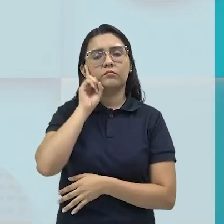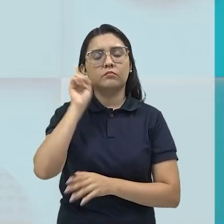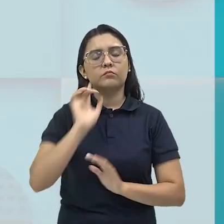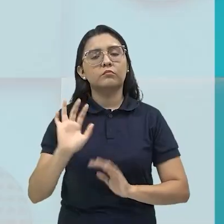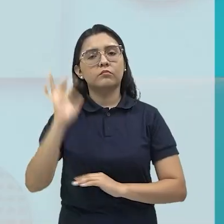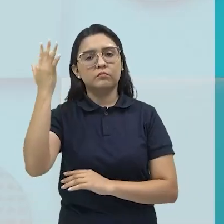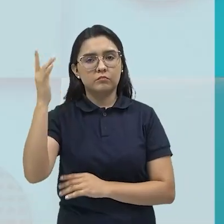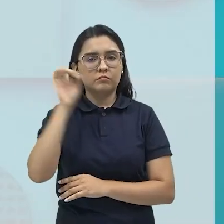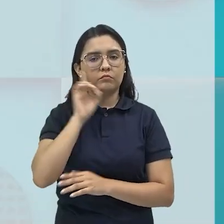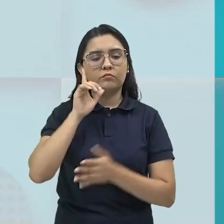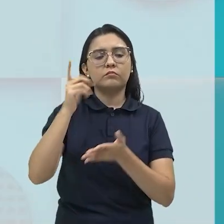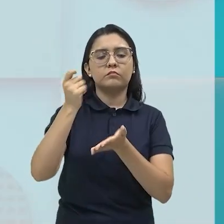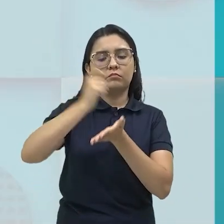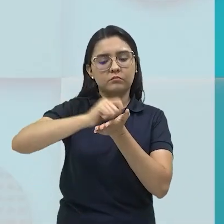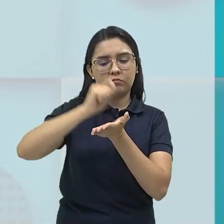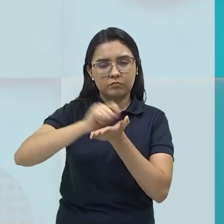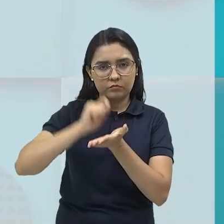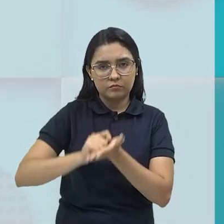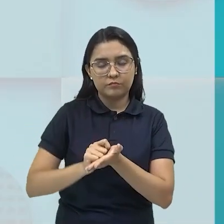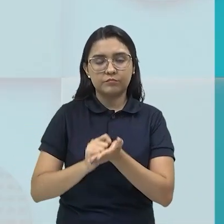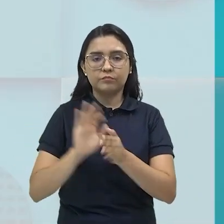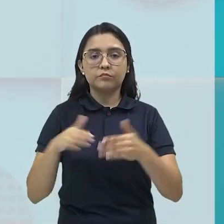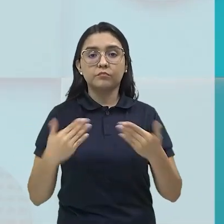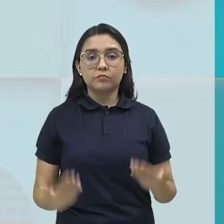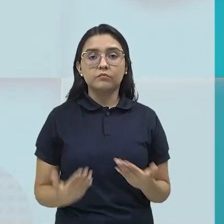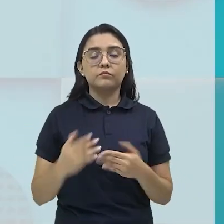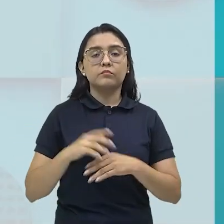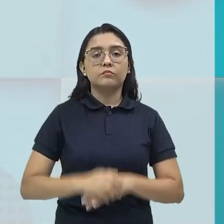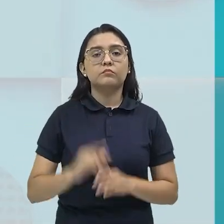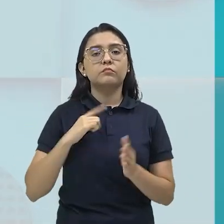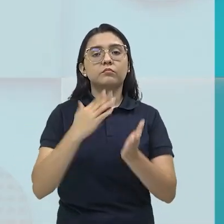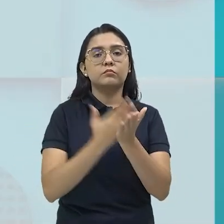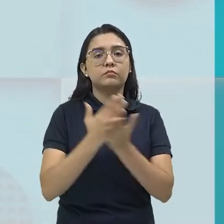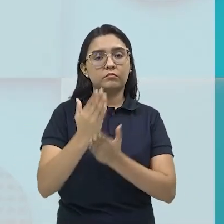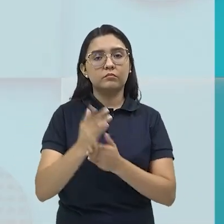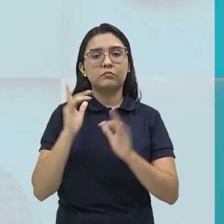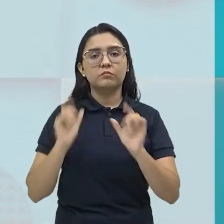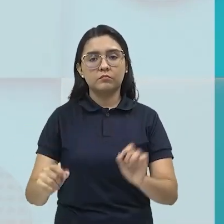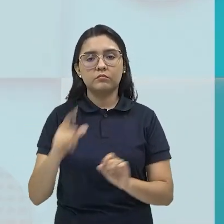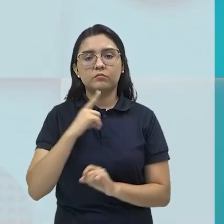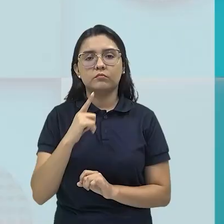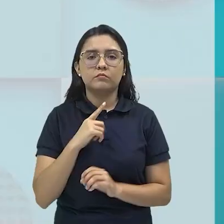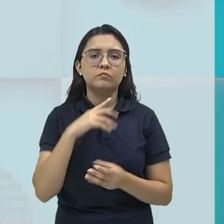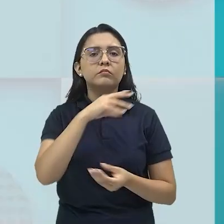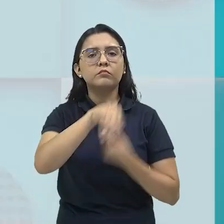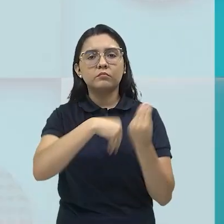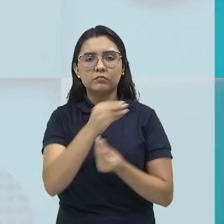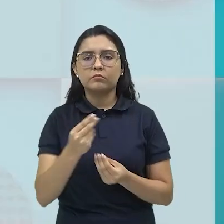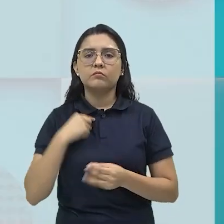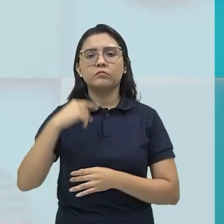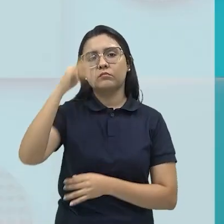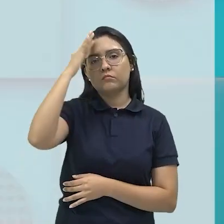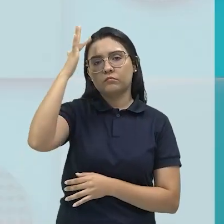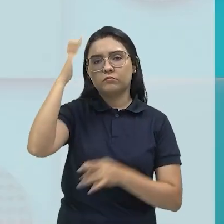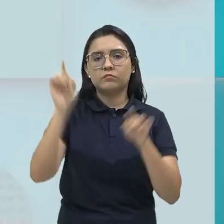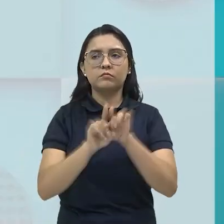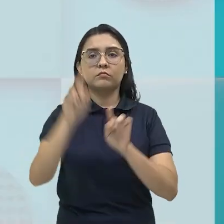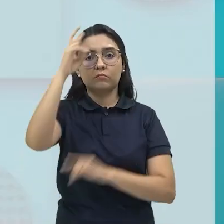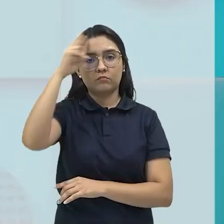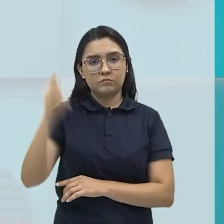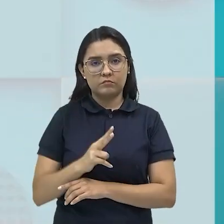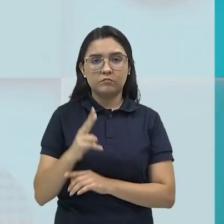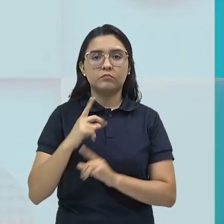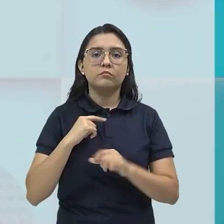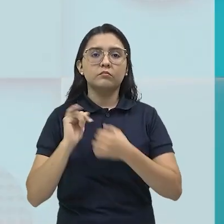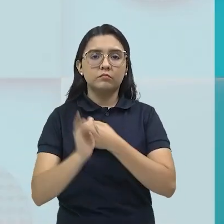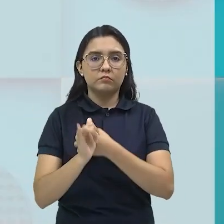que eles vivenciavam. E daí surge um pouco essa mescla de ficção e história com a